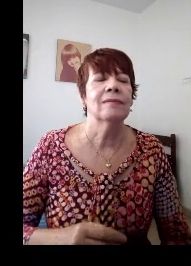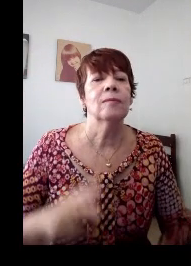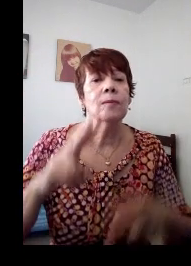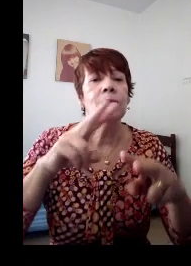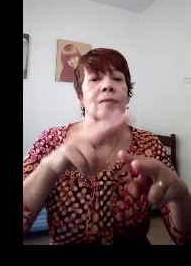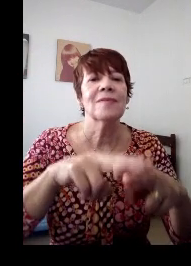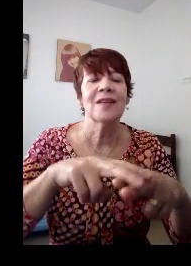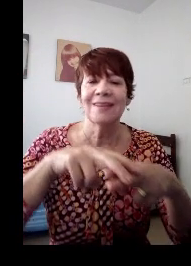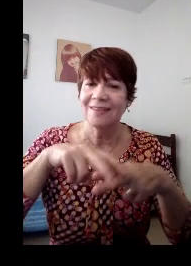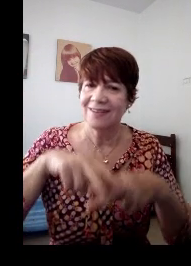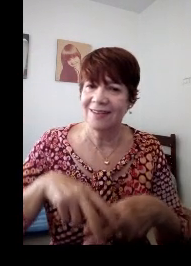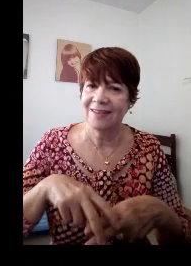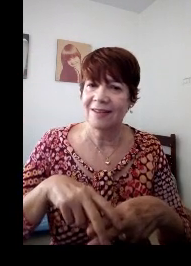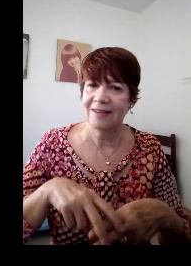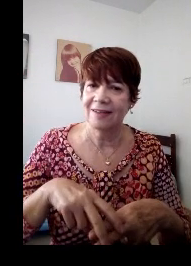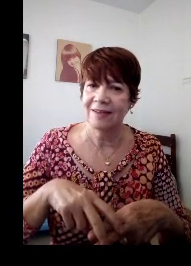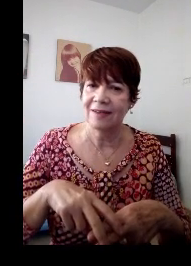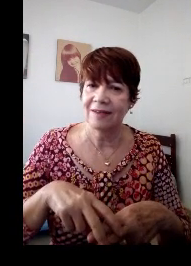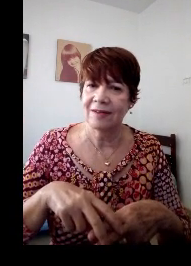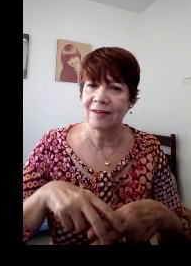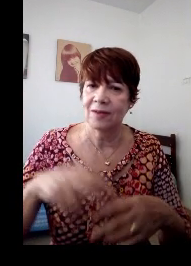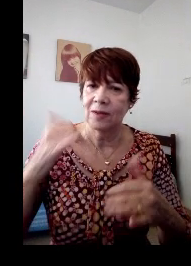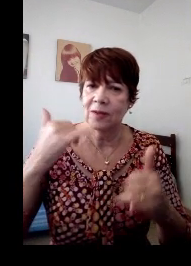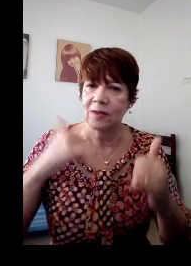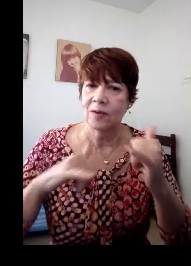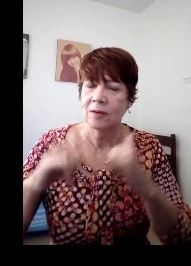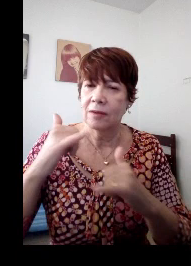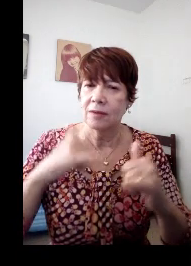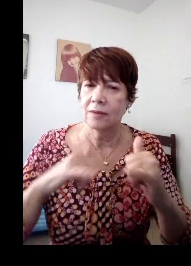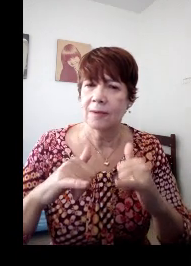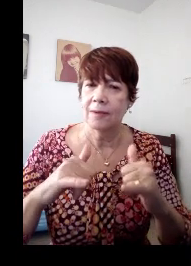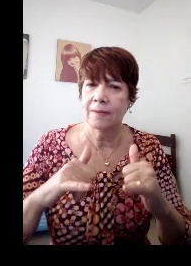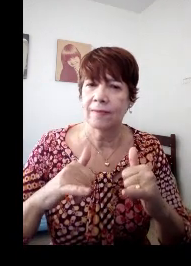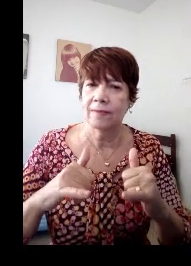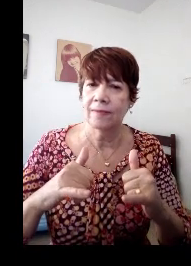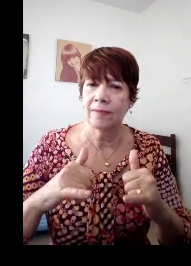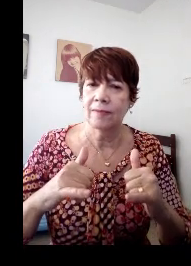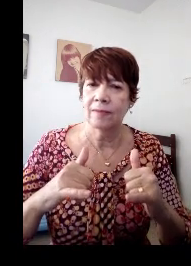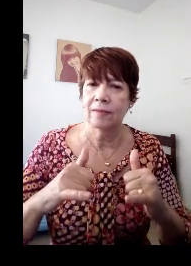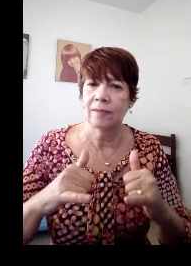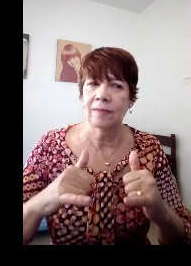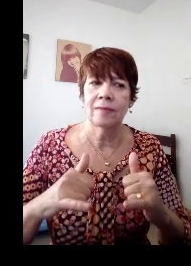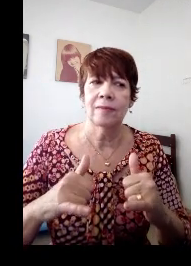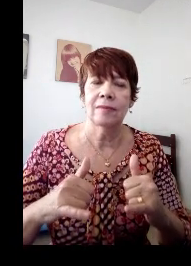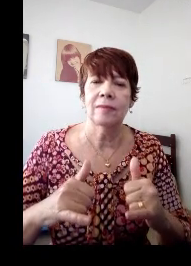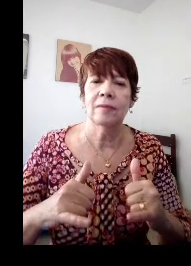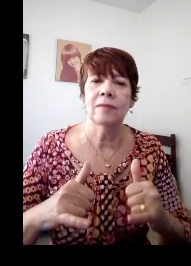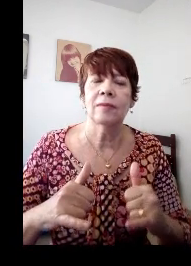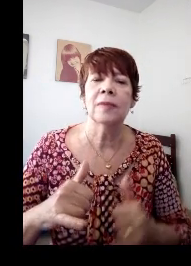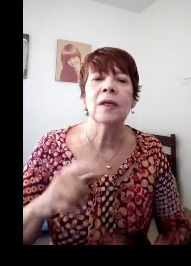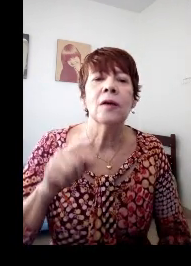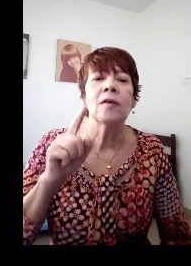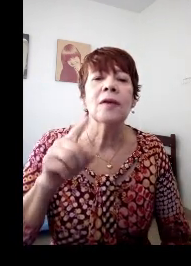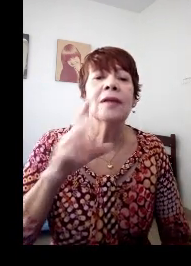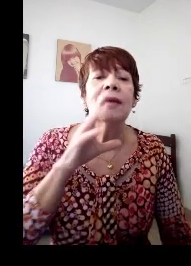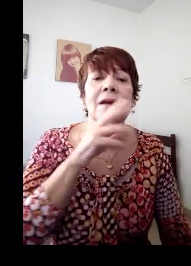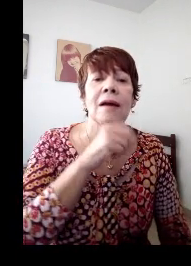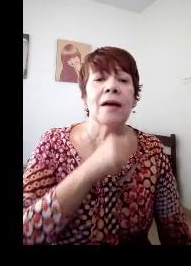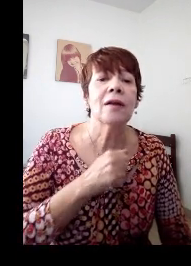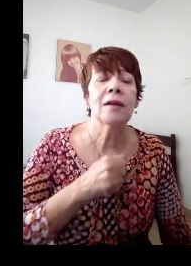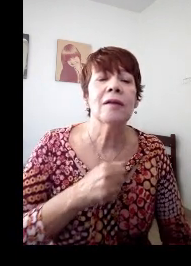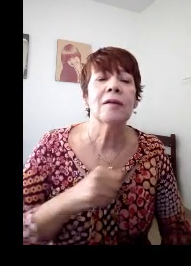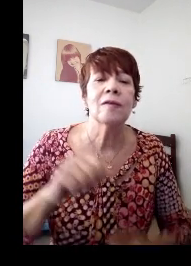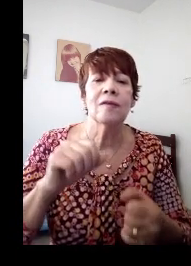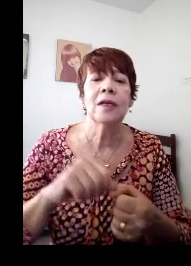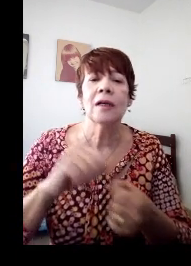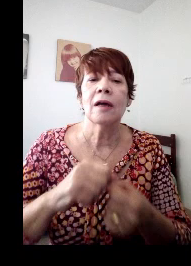Né? Portanto, o que vamos dizer? Será que devemos continuar vivendo no